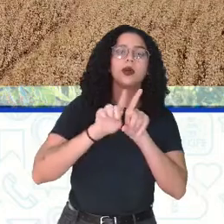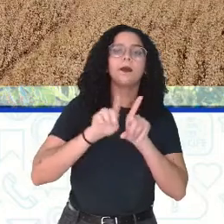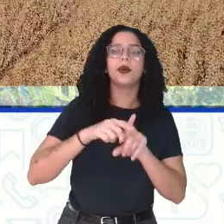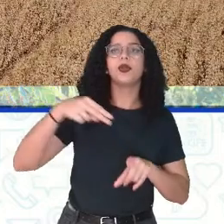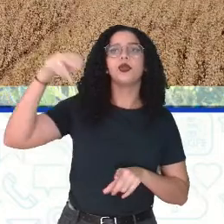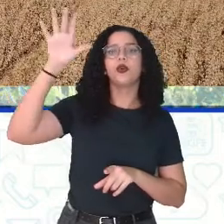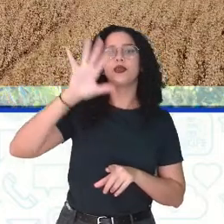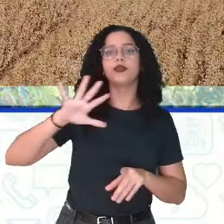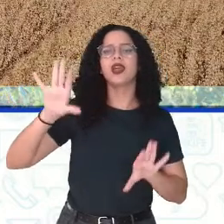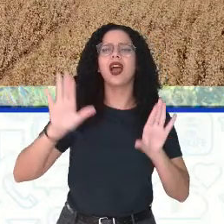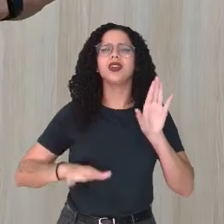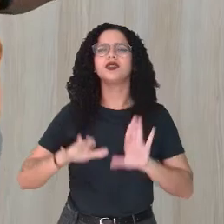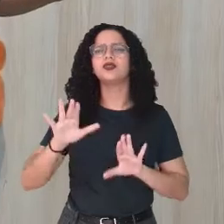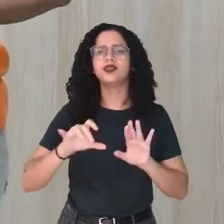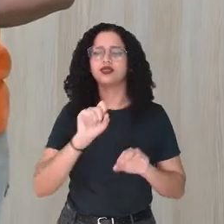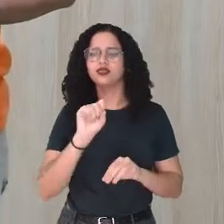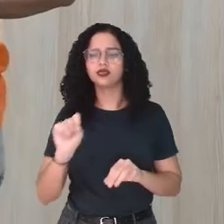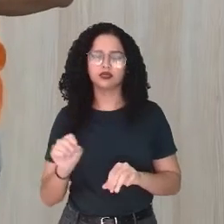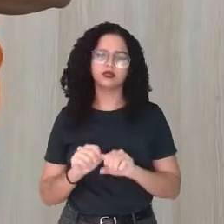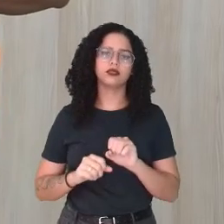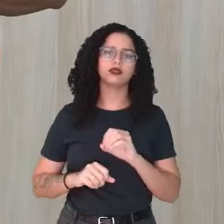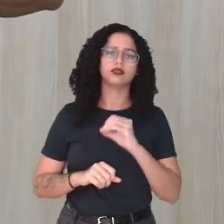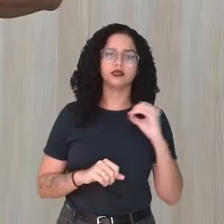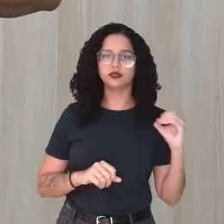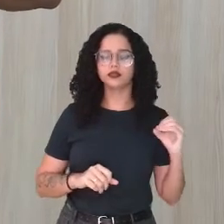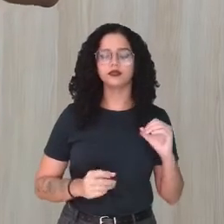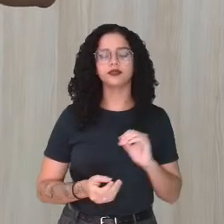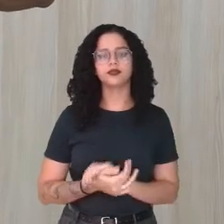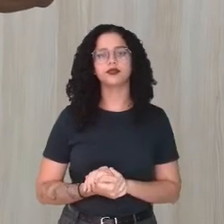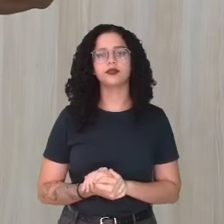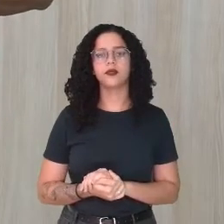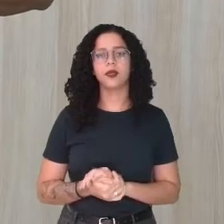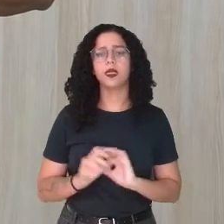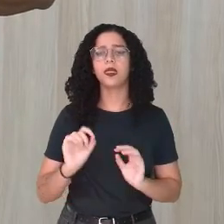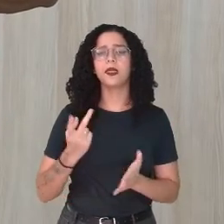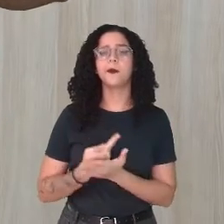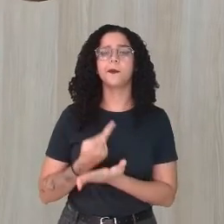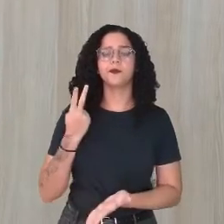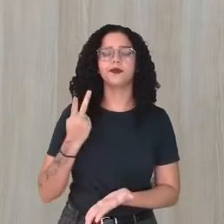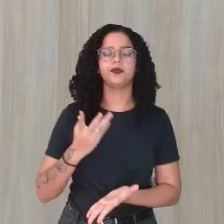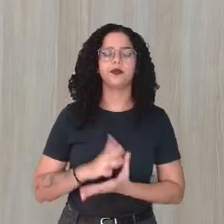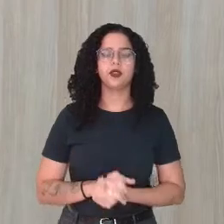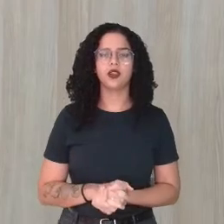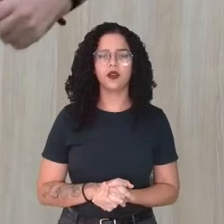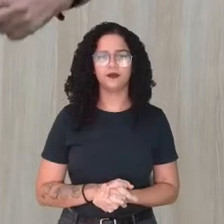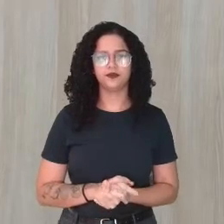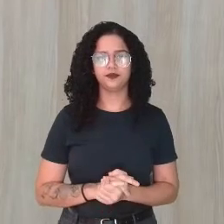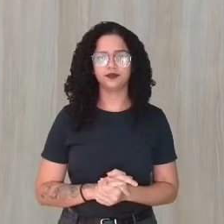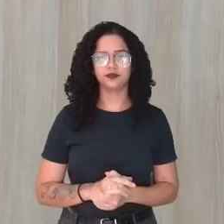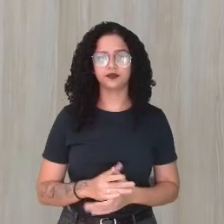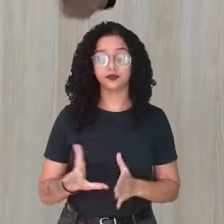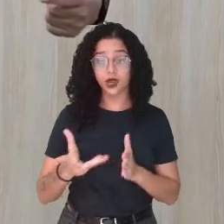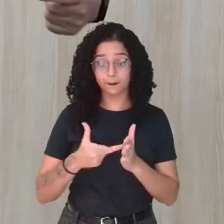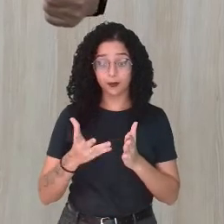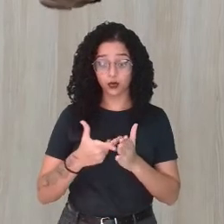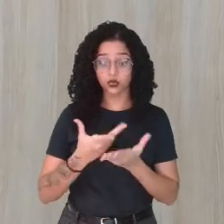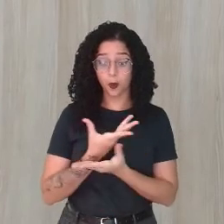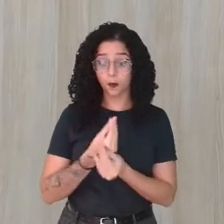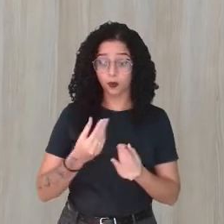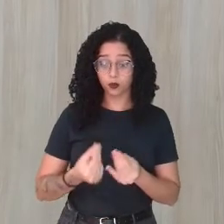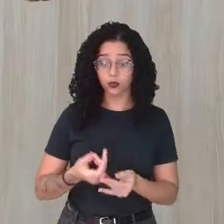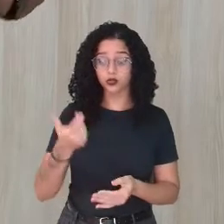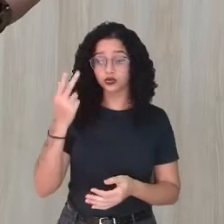do sudeste, né? E do centro-oeste. O que é que vai acontecer? A produção intensa de